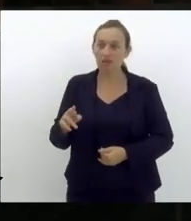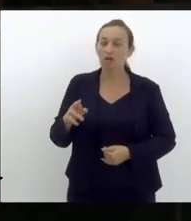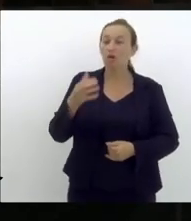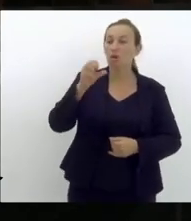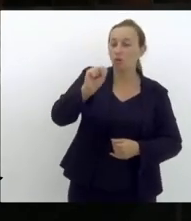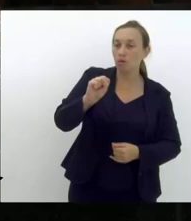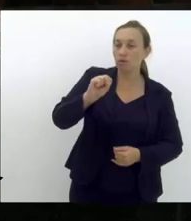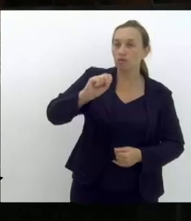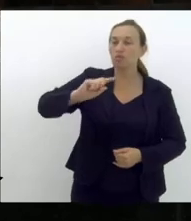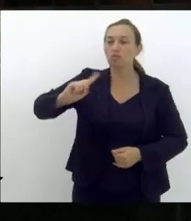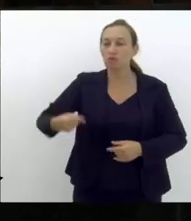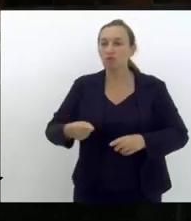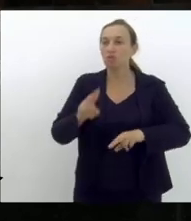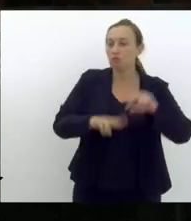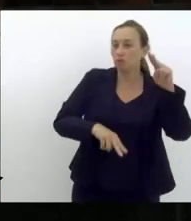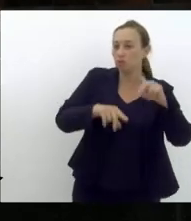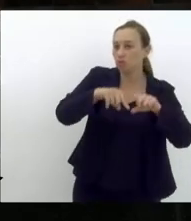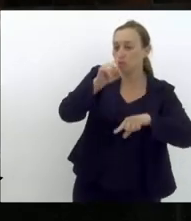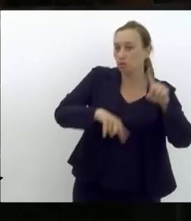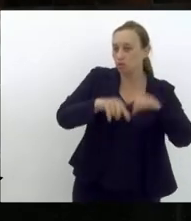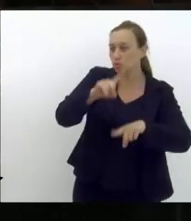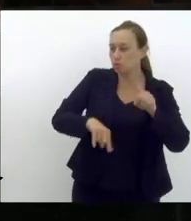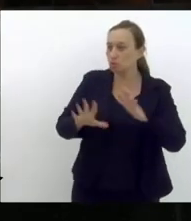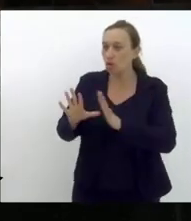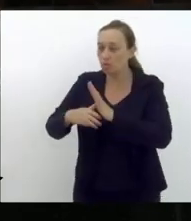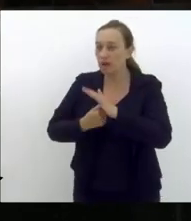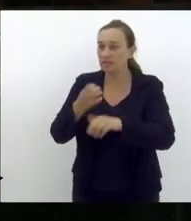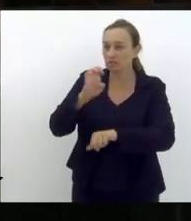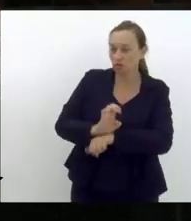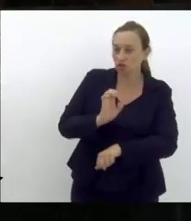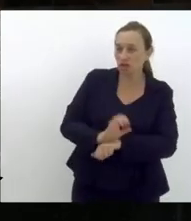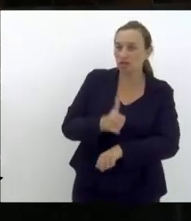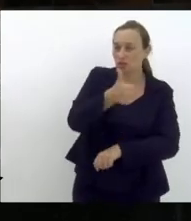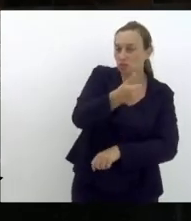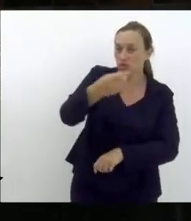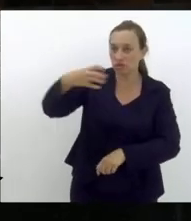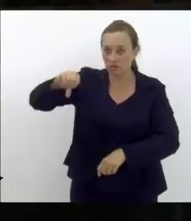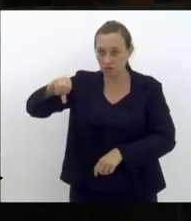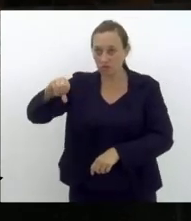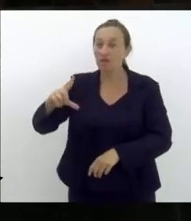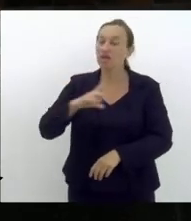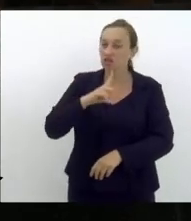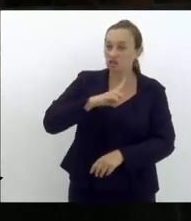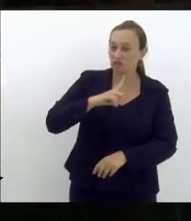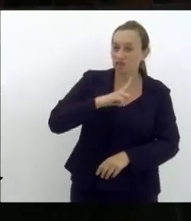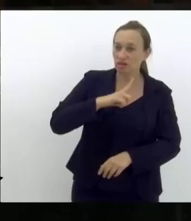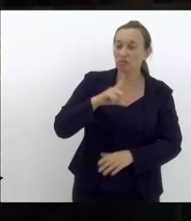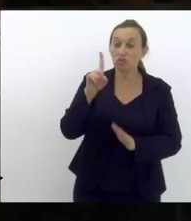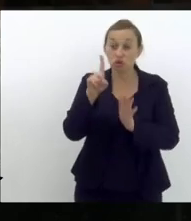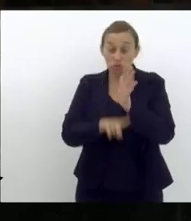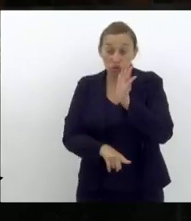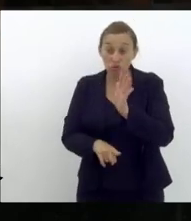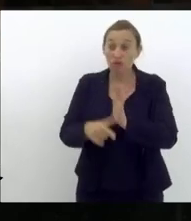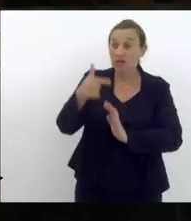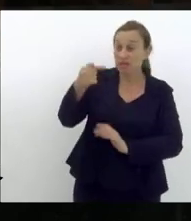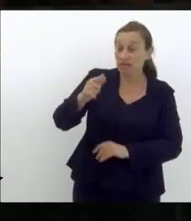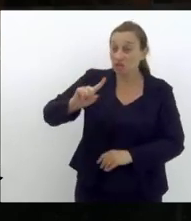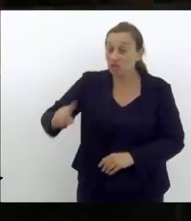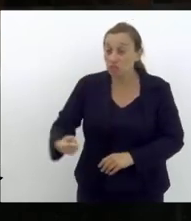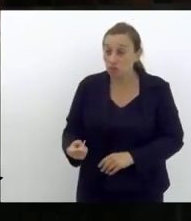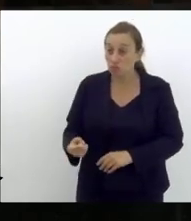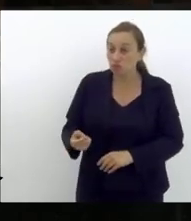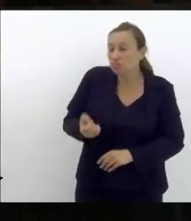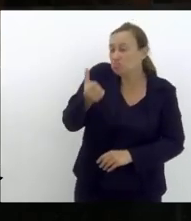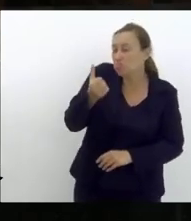cargas roubadas por criminosos no estado em 2019 nós tivemos uma diminuição para 7 mil